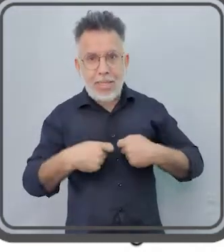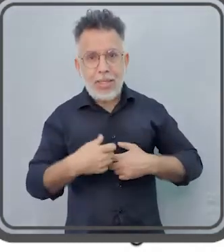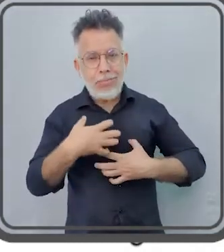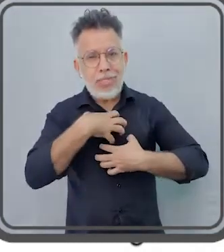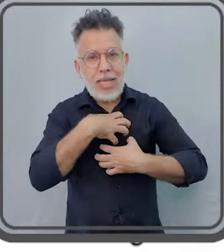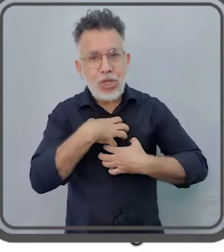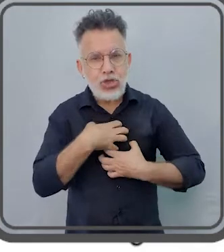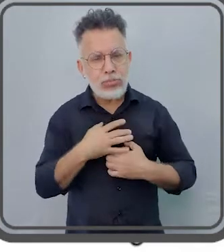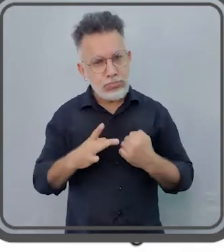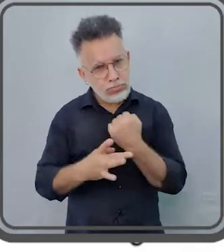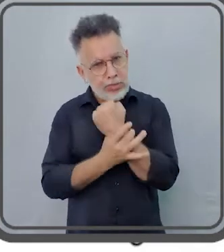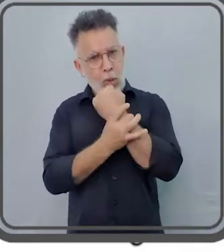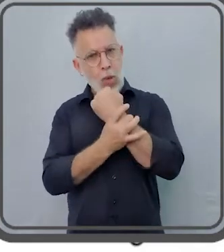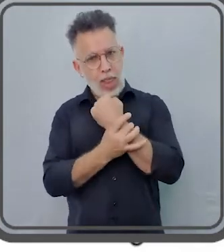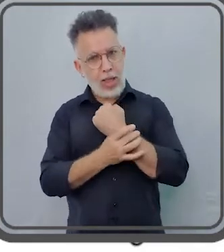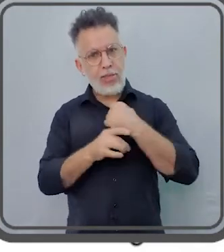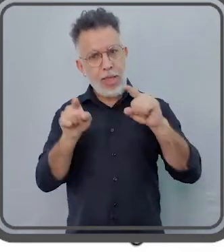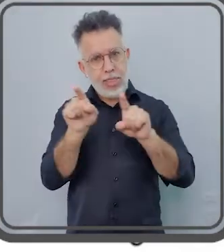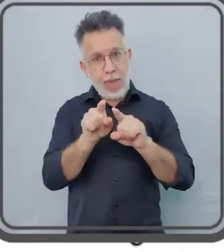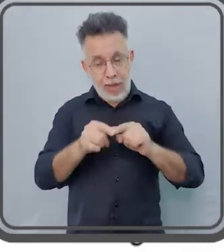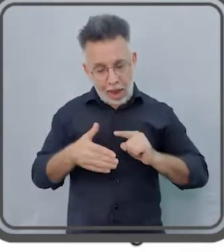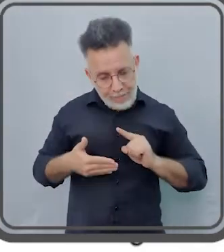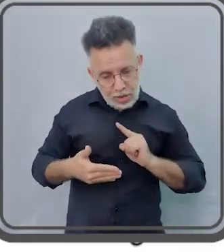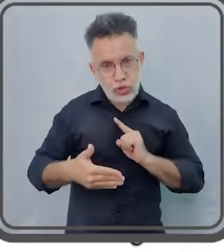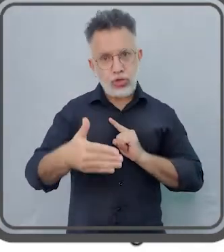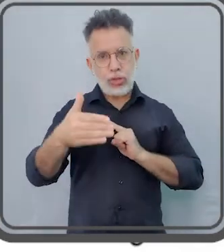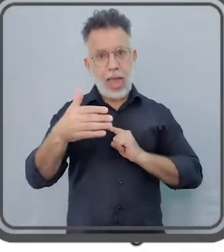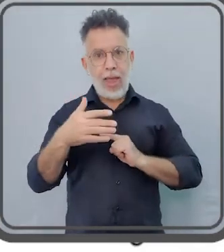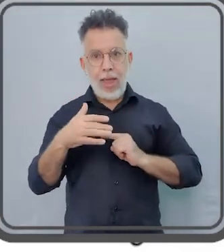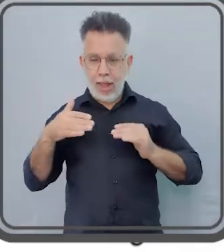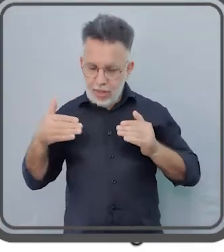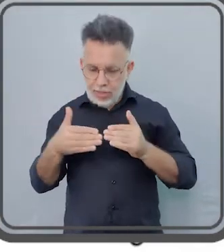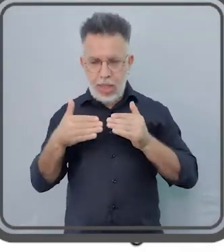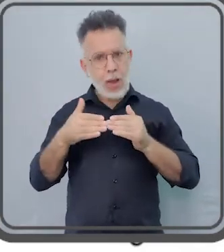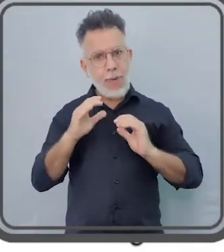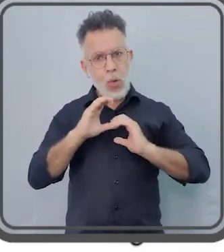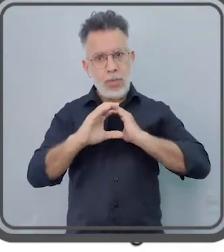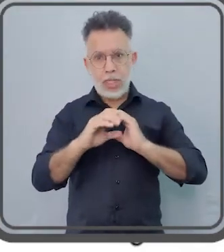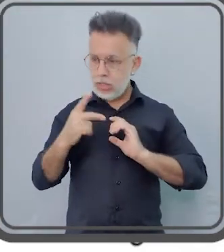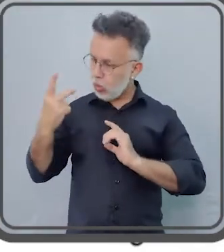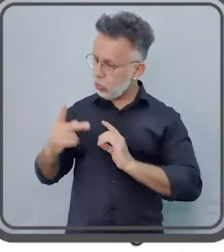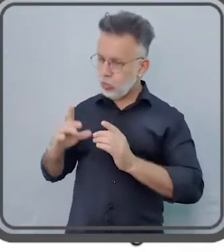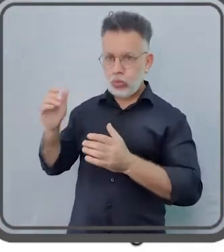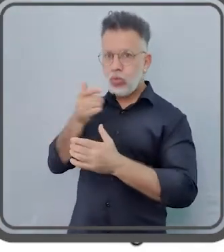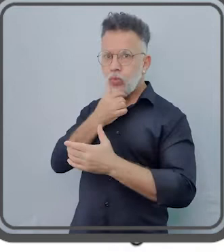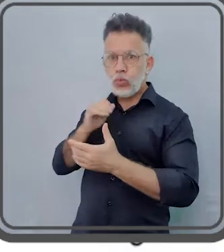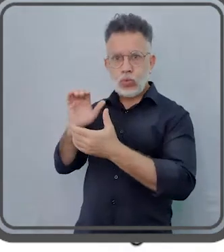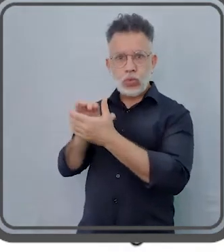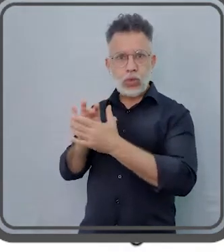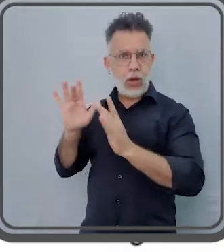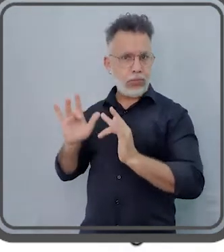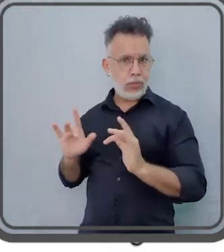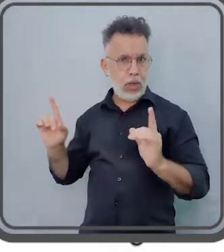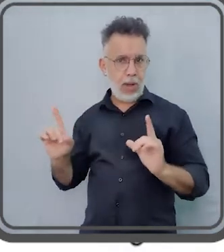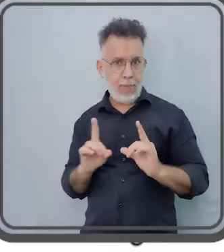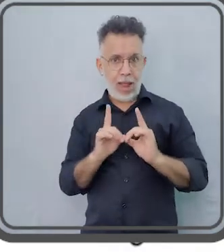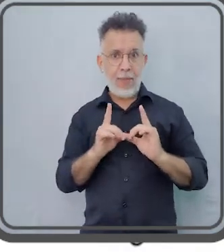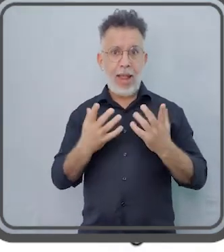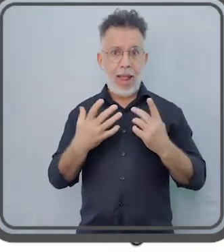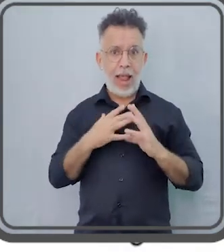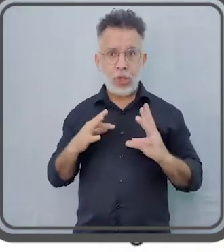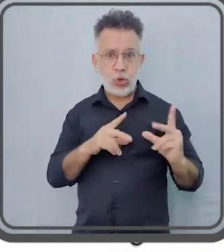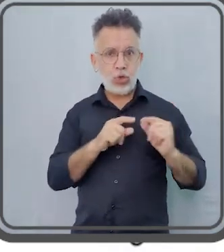eles e, a partir daí, estabelecer uma comunicação com o parceiro do que elas querem para todo mundo se sentir bem, né? E assim,